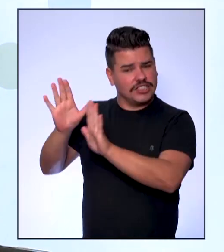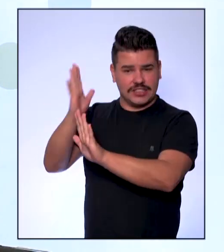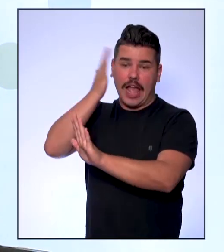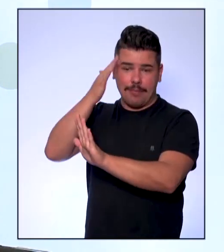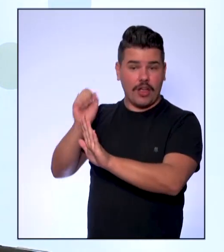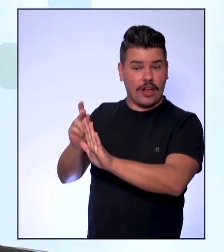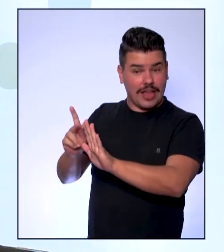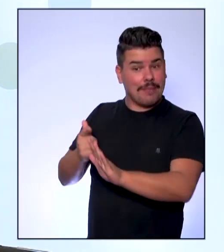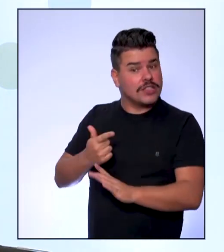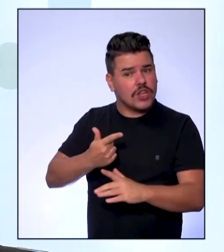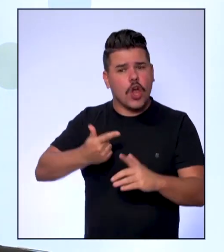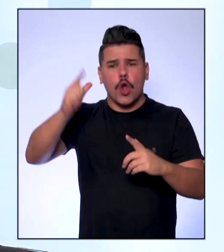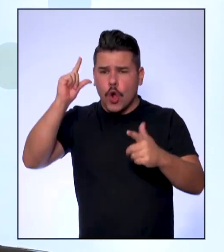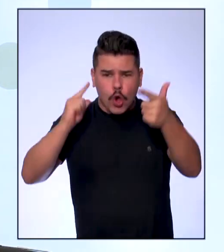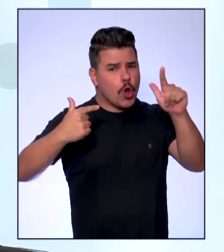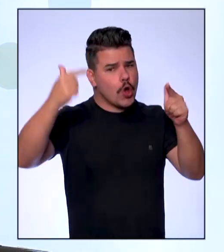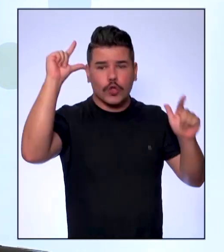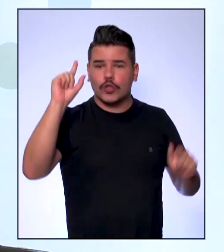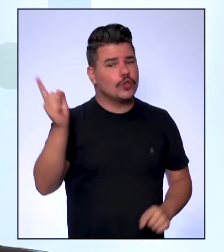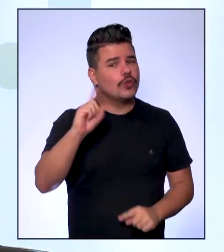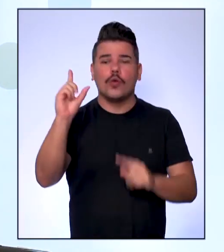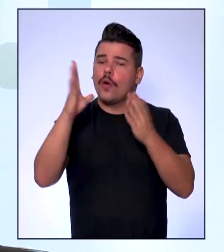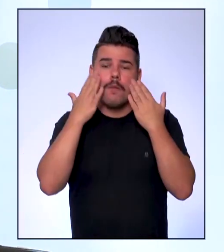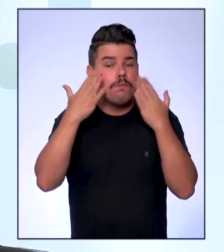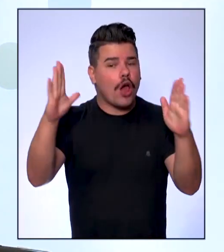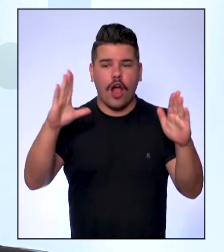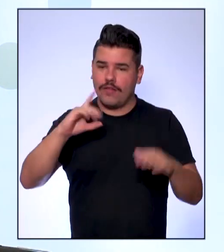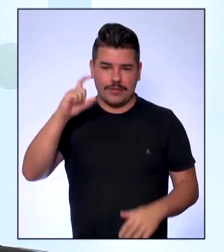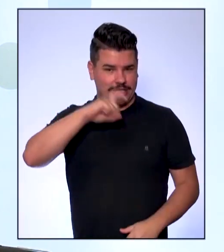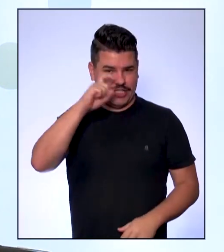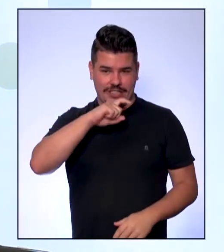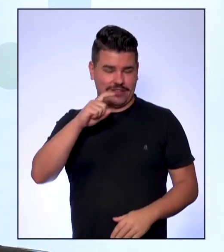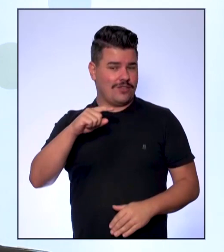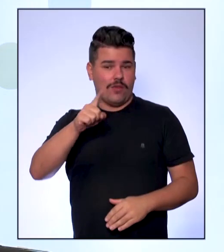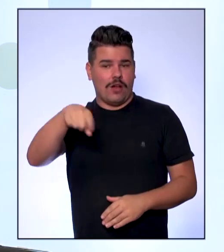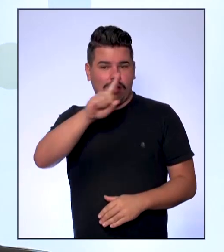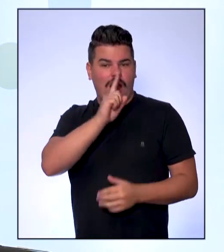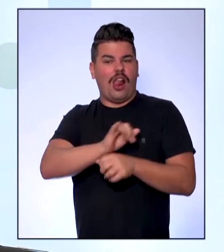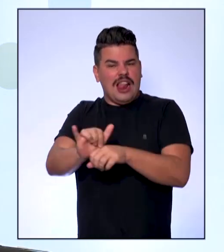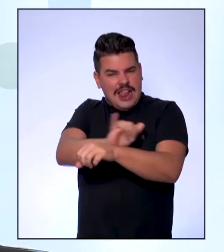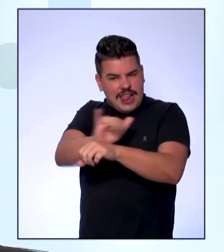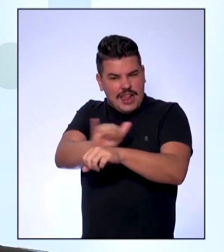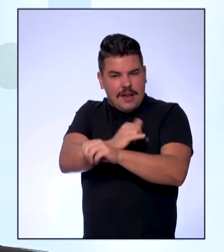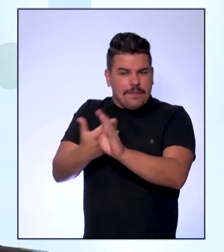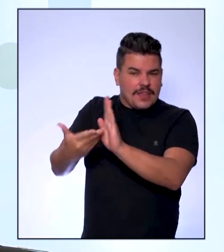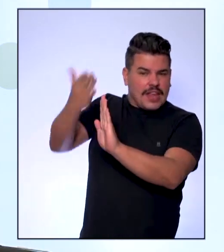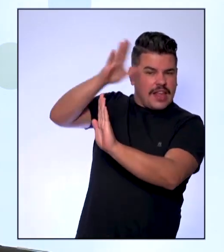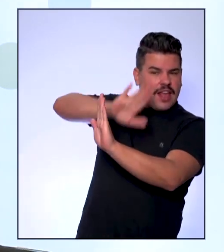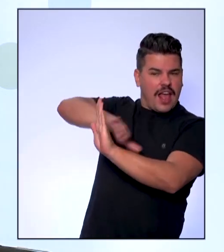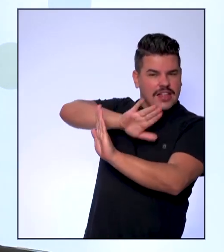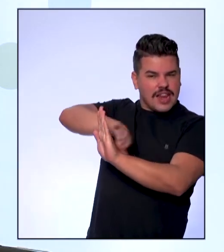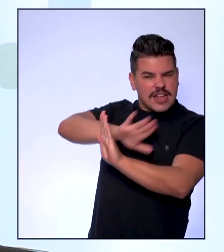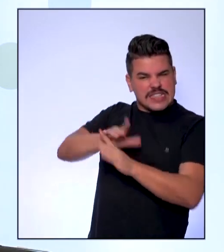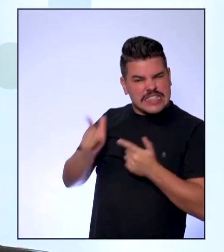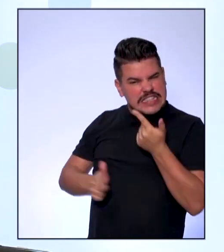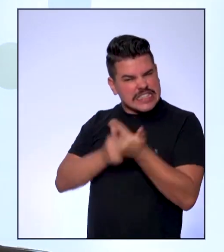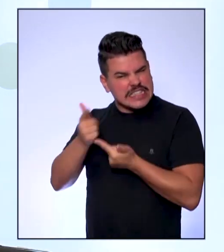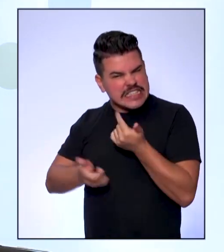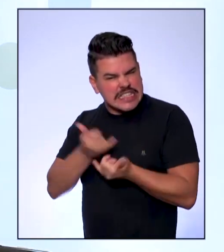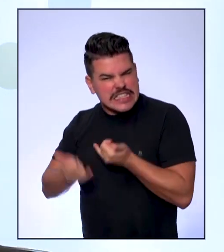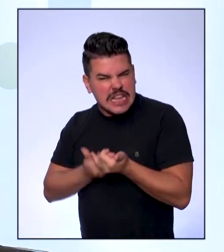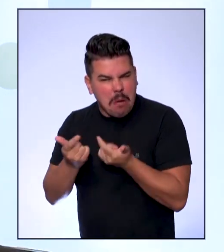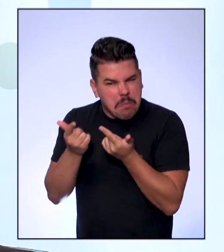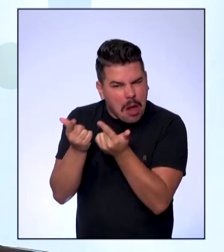mais que a gente possa englobar isso numa fake news, porque não é uma notícia real, ela tem uma intenção de ser brincadeira e fica bem claro